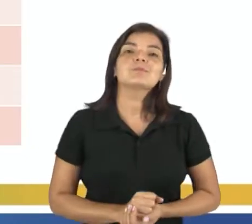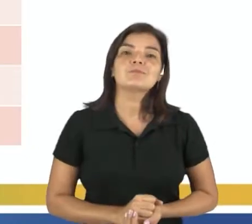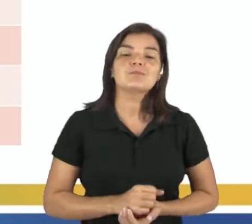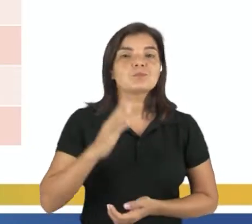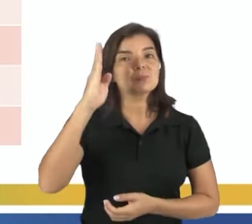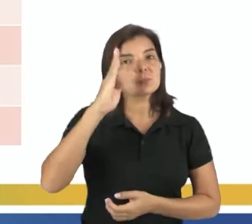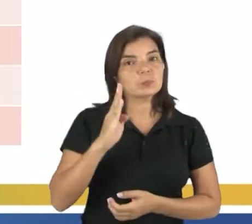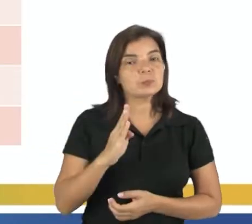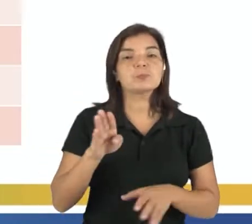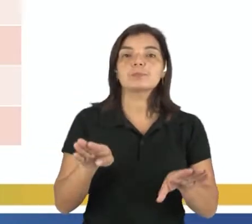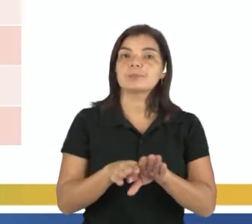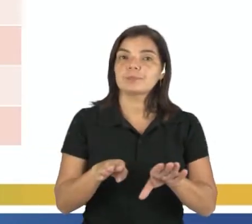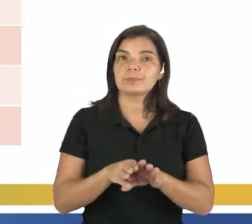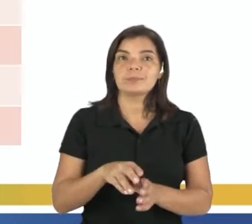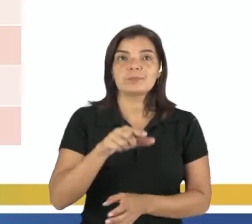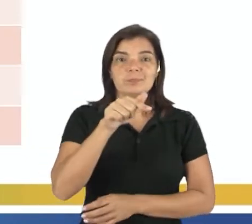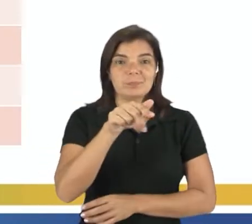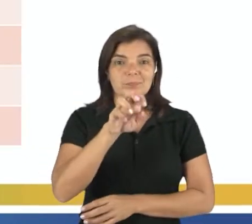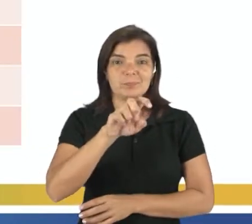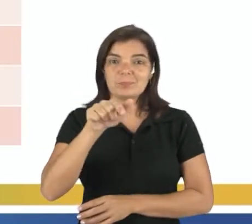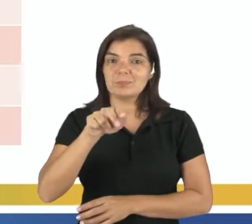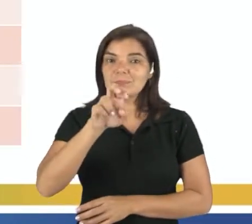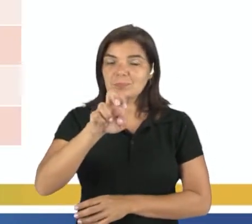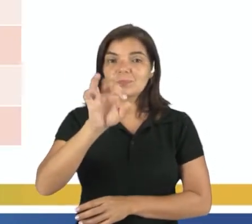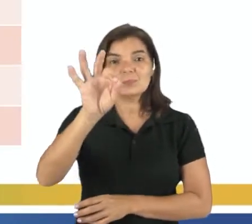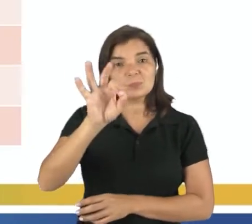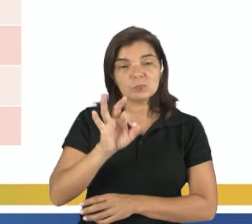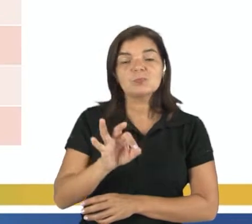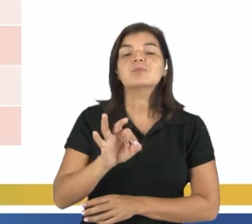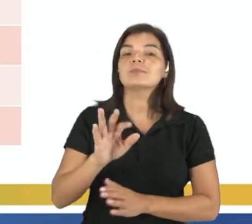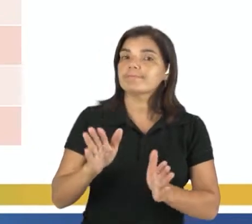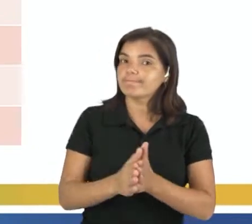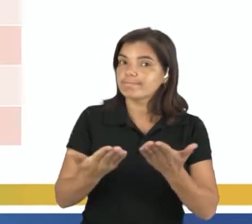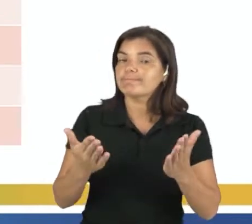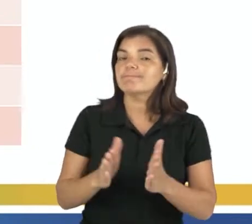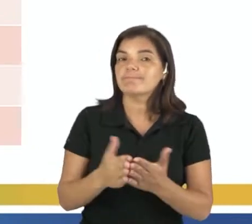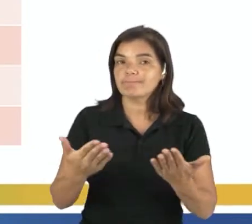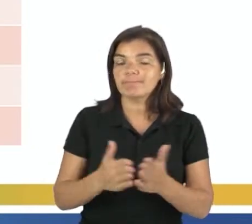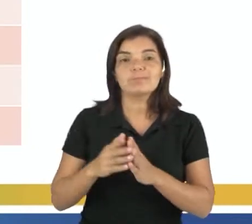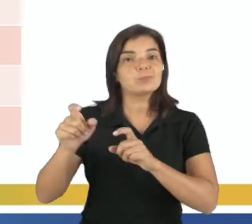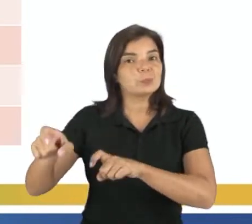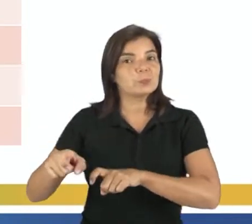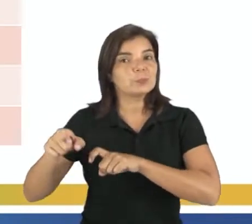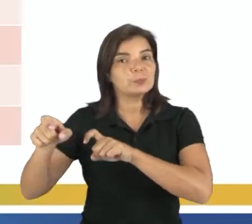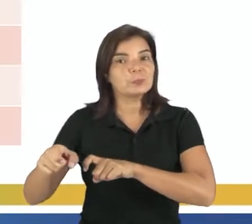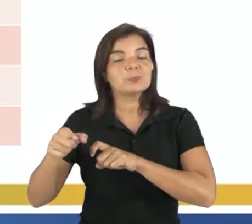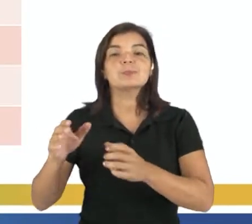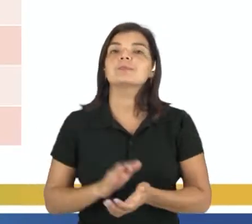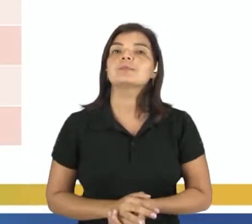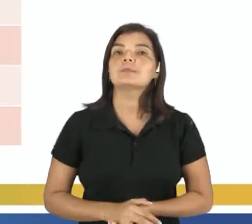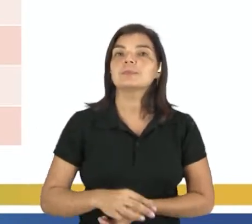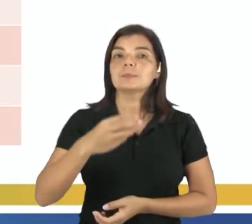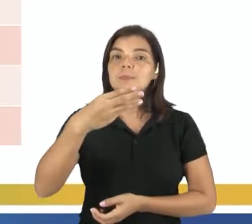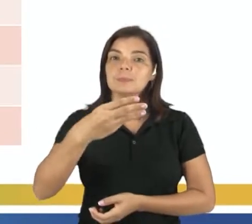do Brasil, que você tem 75,5% que são pobres, no meio rural me refiro, e